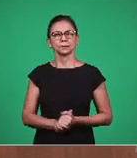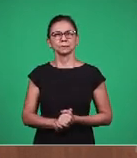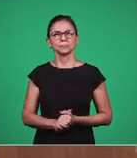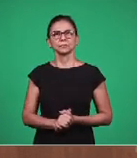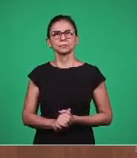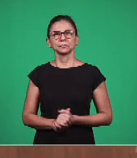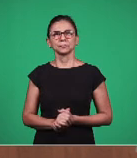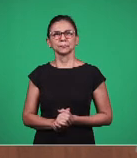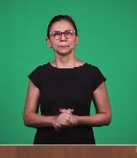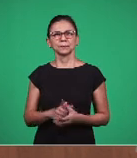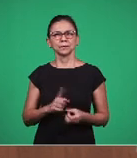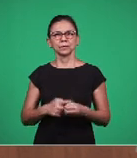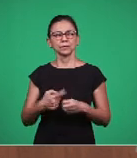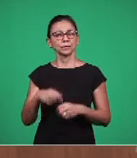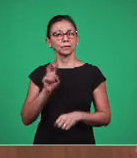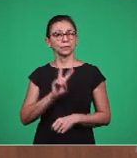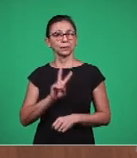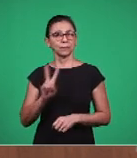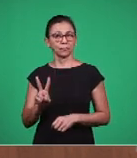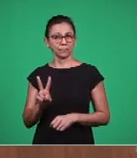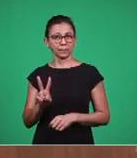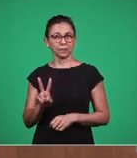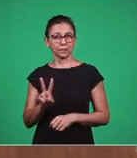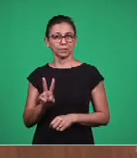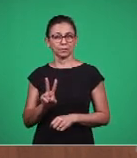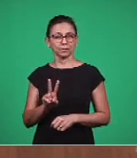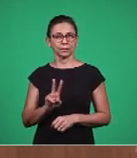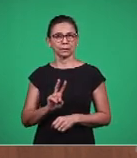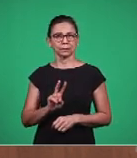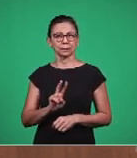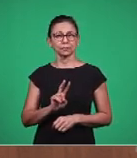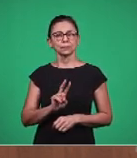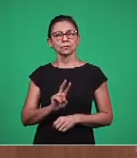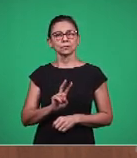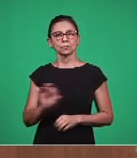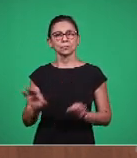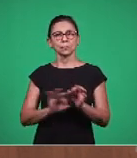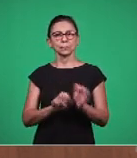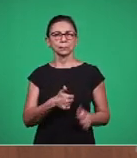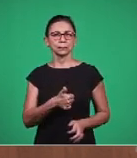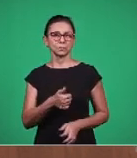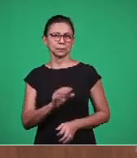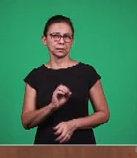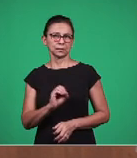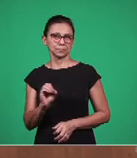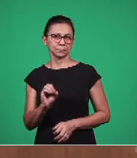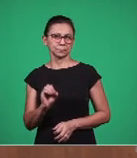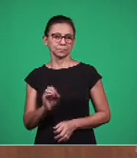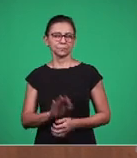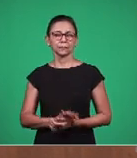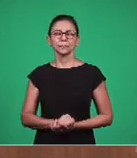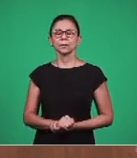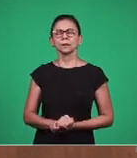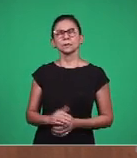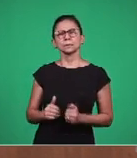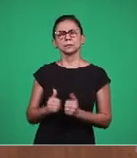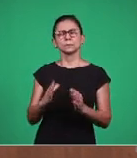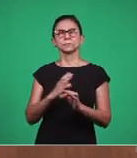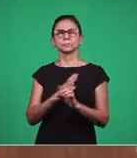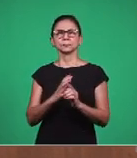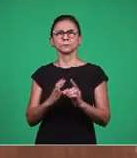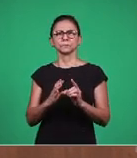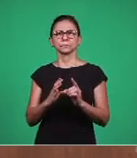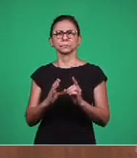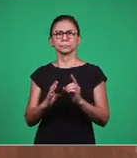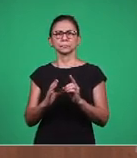na cidade de Vila Velha, no Plano 100. Nós vamos agora dar continuidade a essa escola bíblica dominical